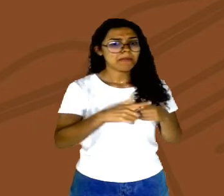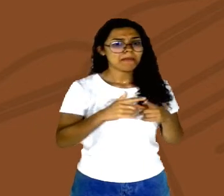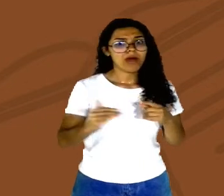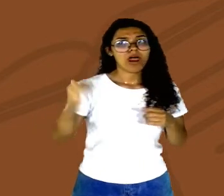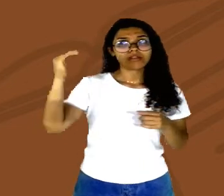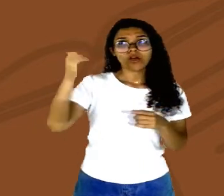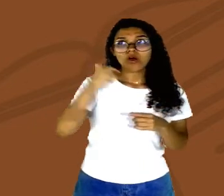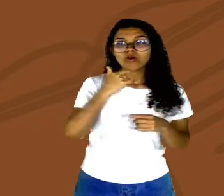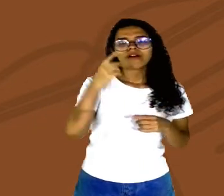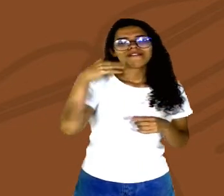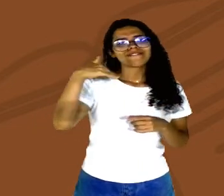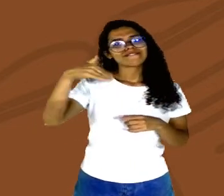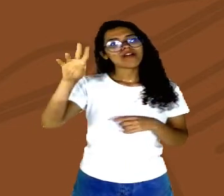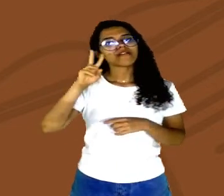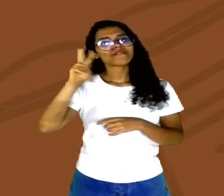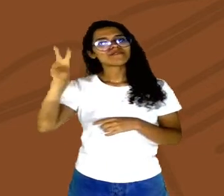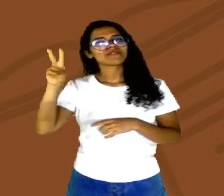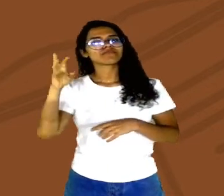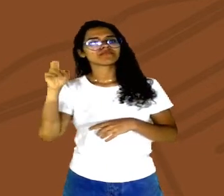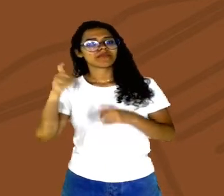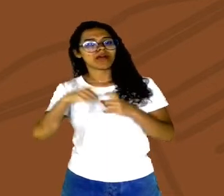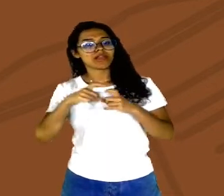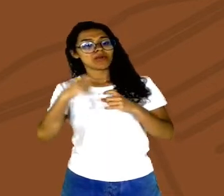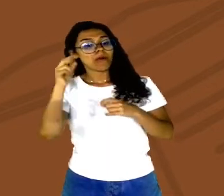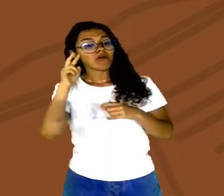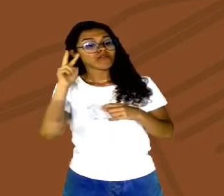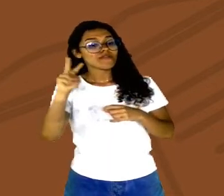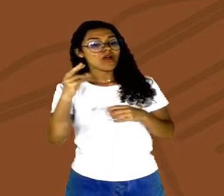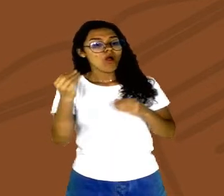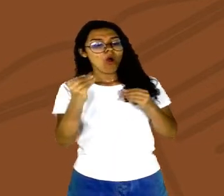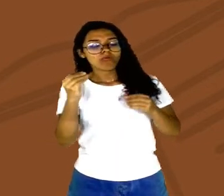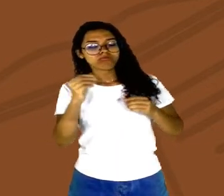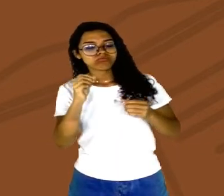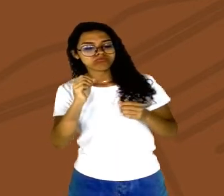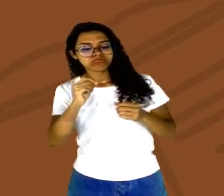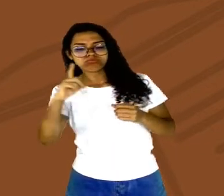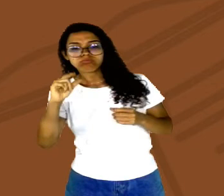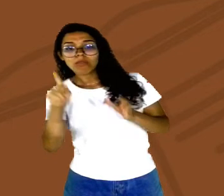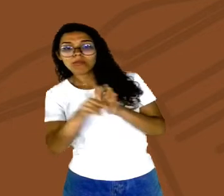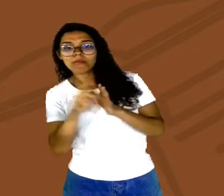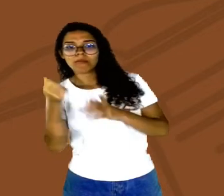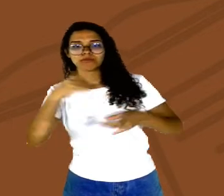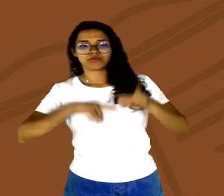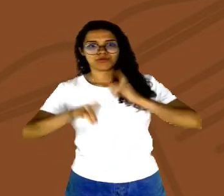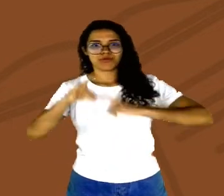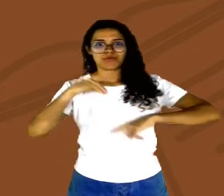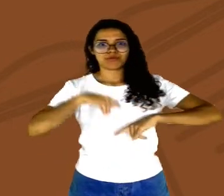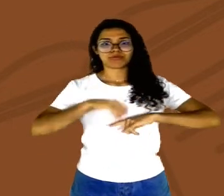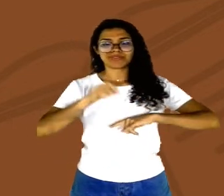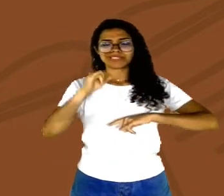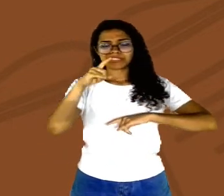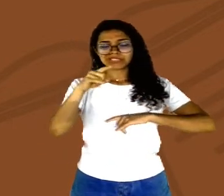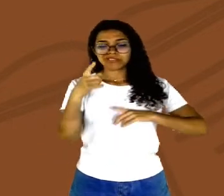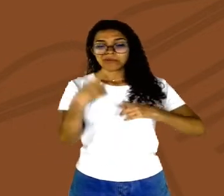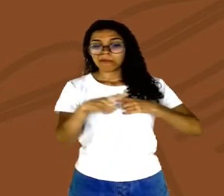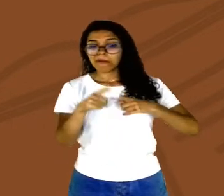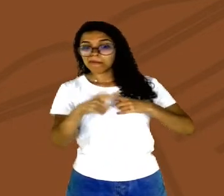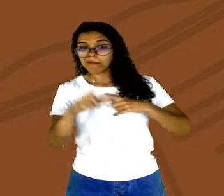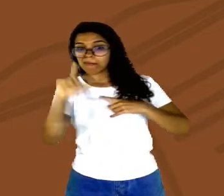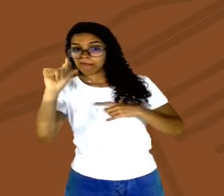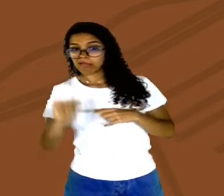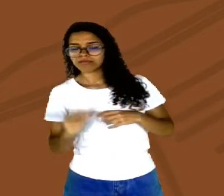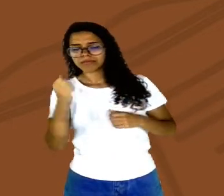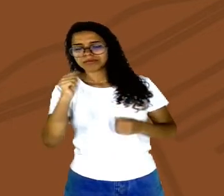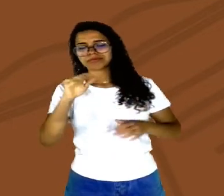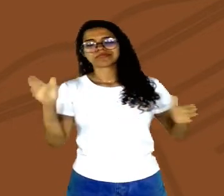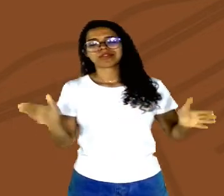para ver como estão suas taxas de hormônio do crescimento produzido pela hipófise. Caso esteja deficiente, faz aí um